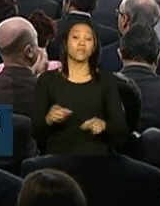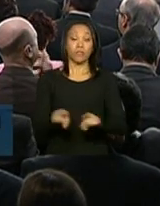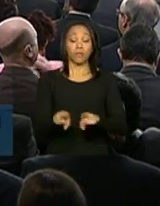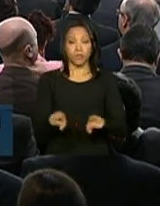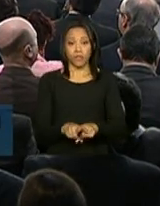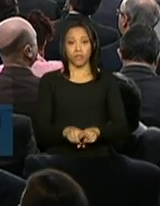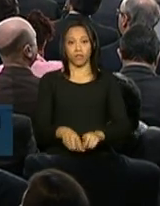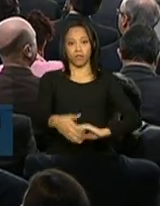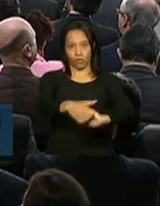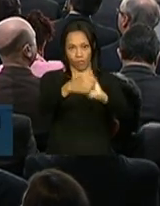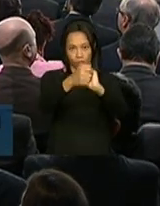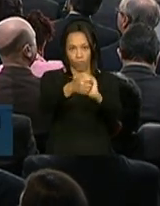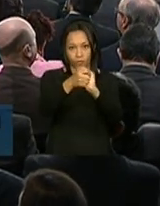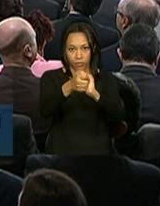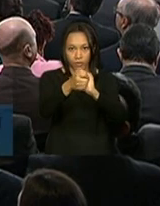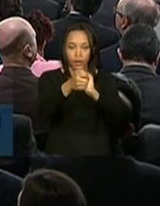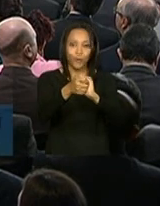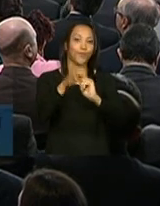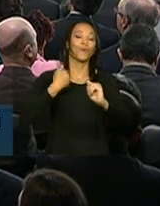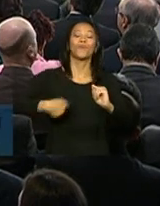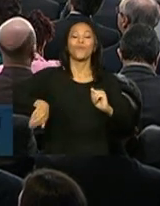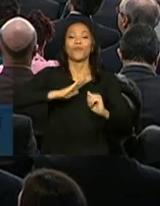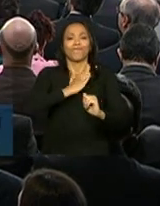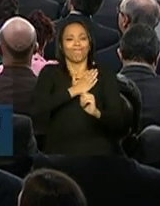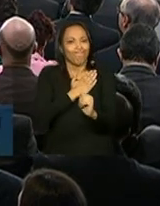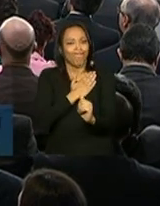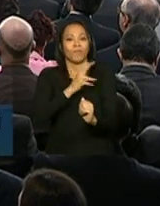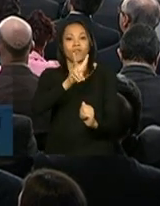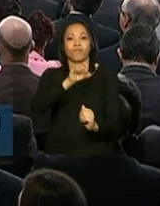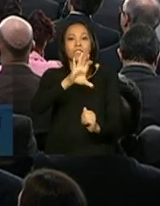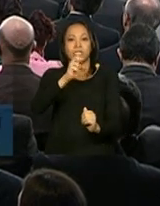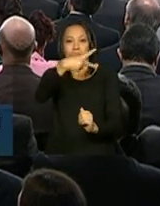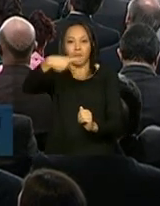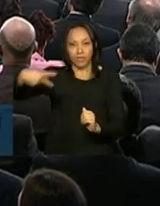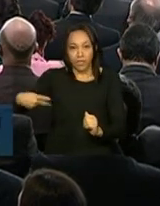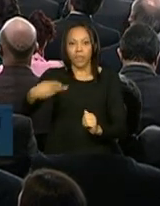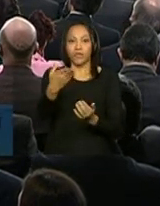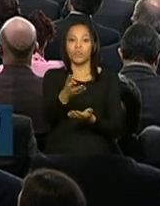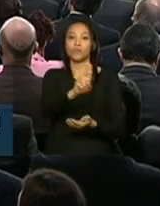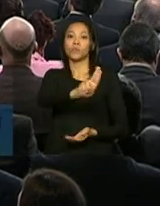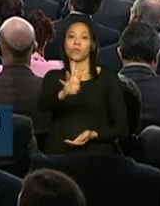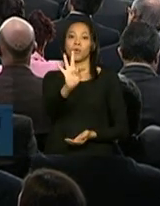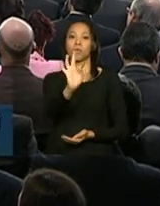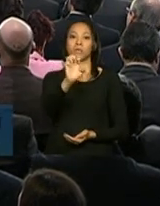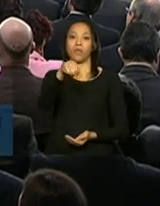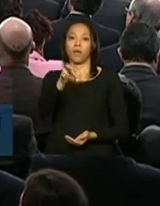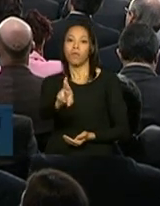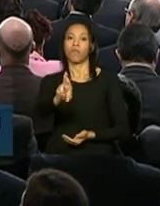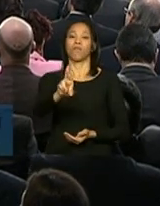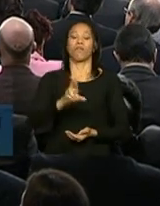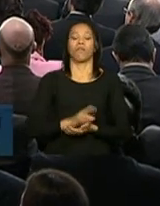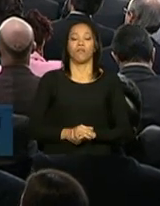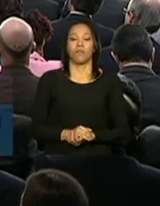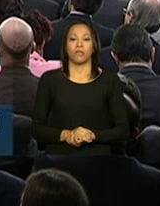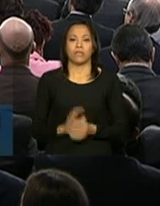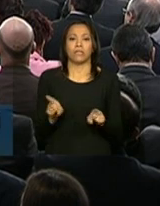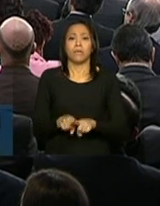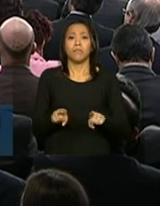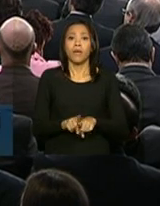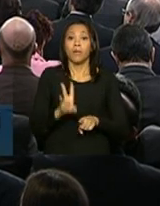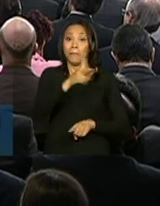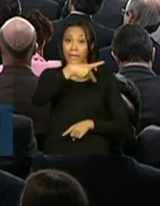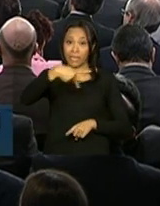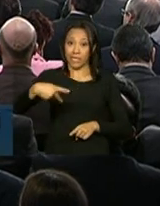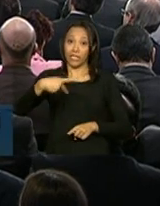Cumprimento o nosso querido vice-presidente da República, Michel Temer, o presidente